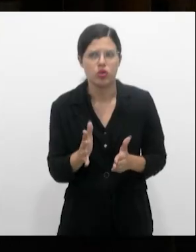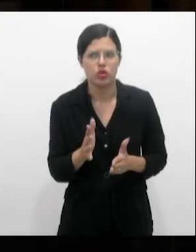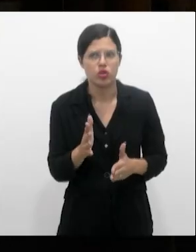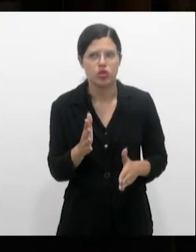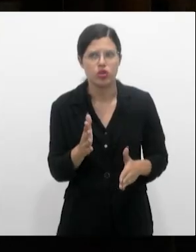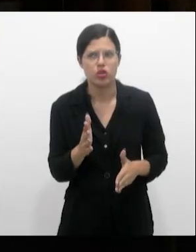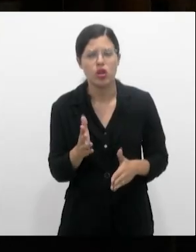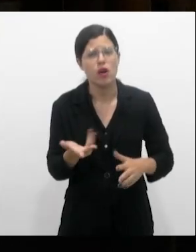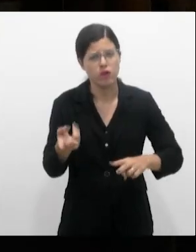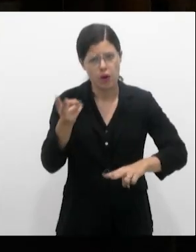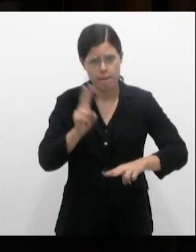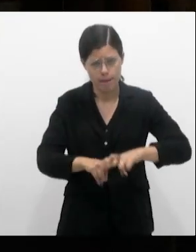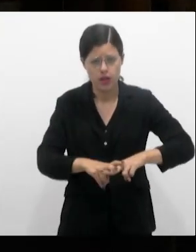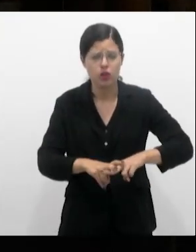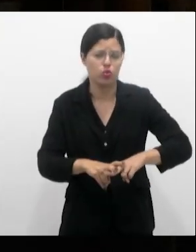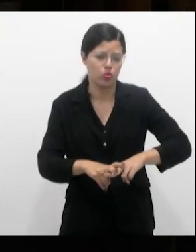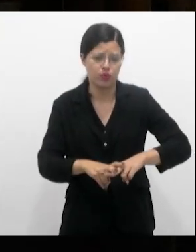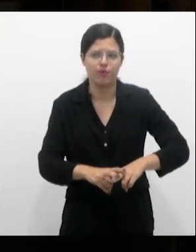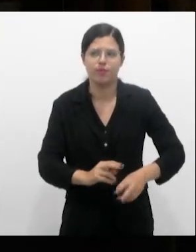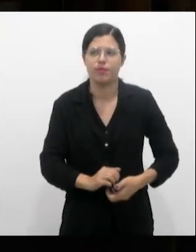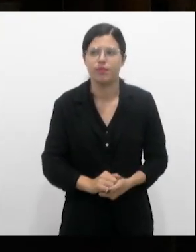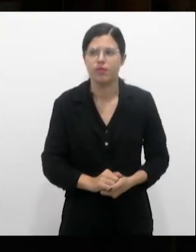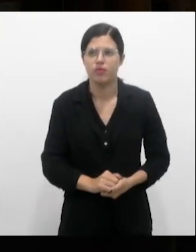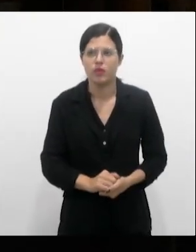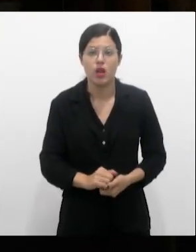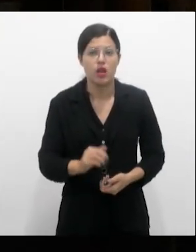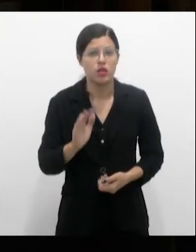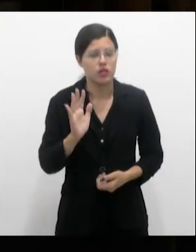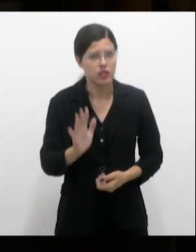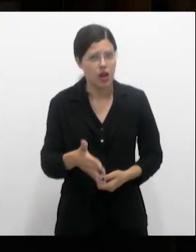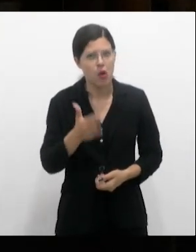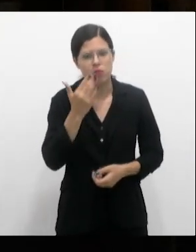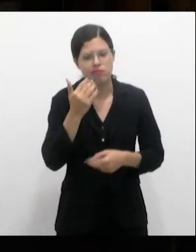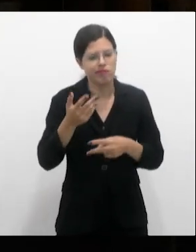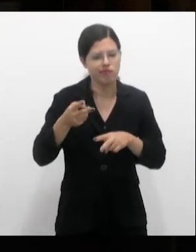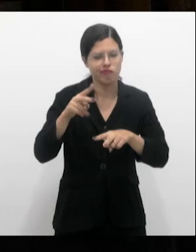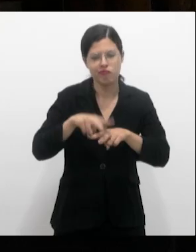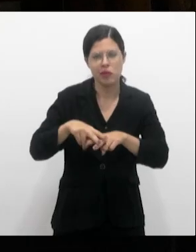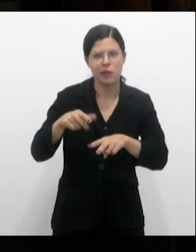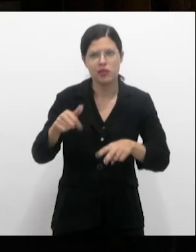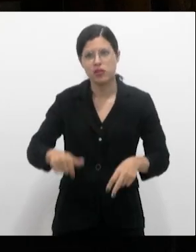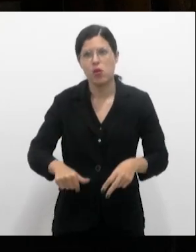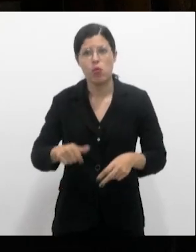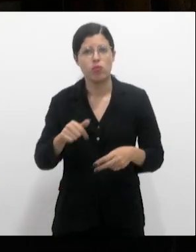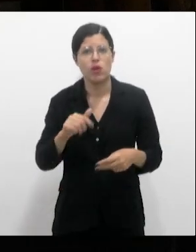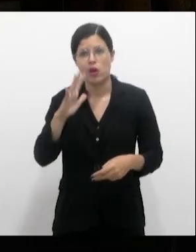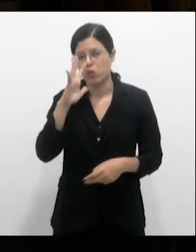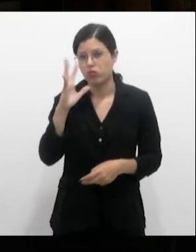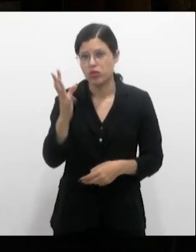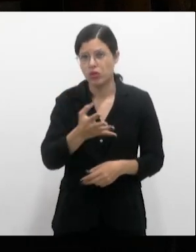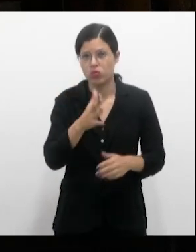de cadeia, já ficou preso, acusado de corrupção.